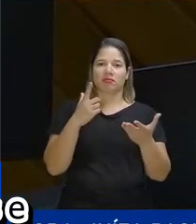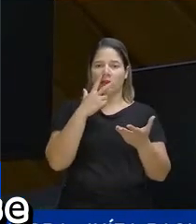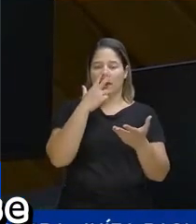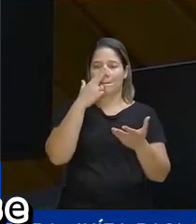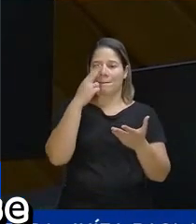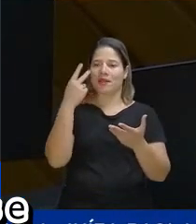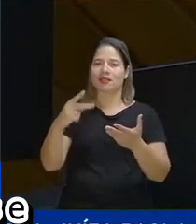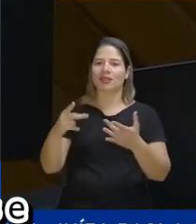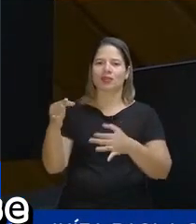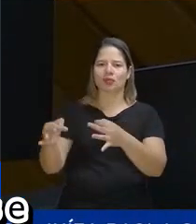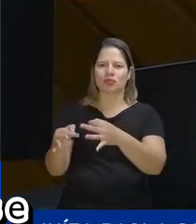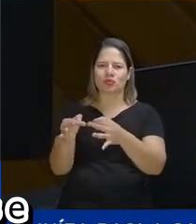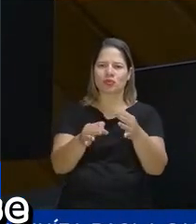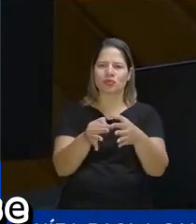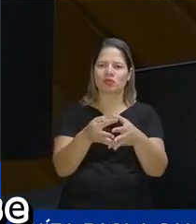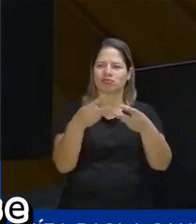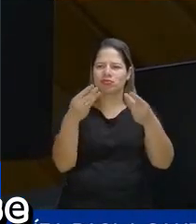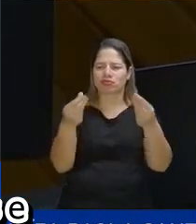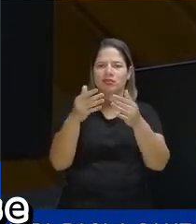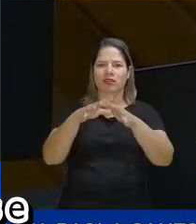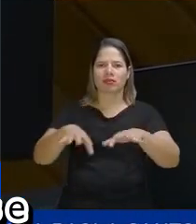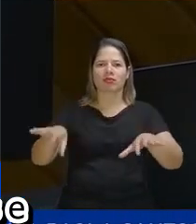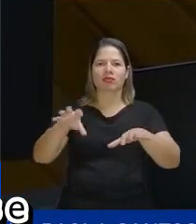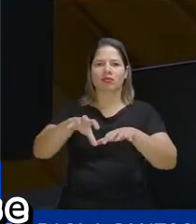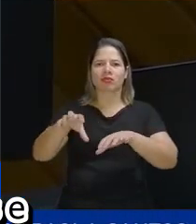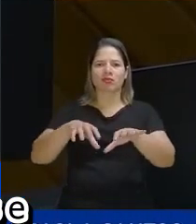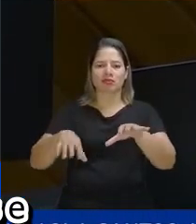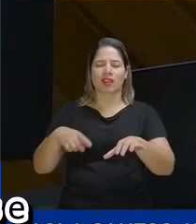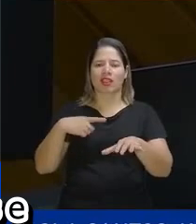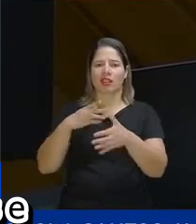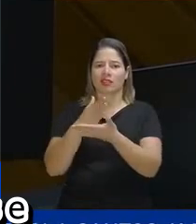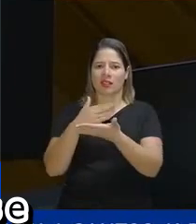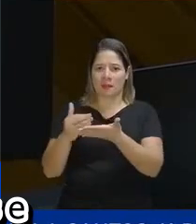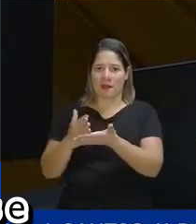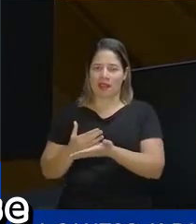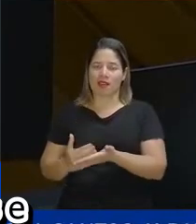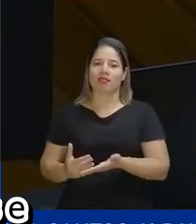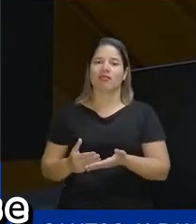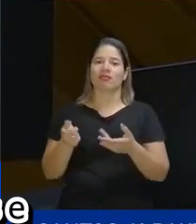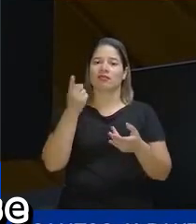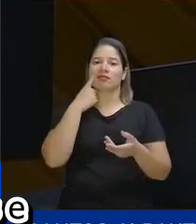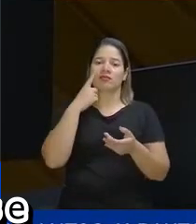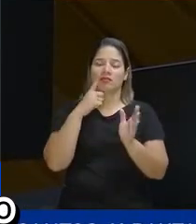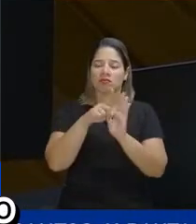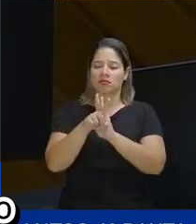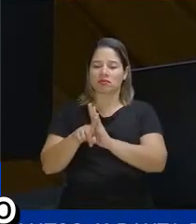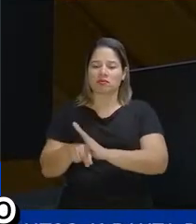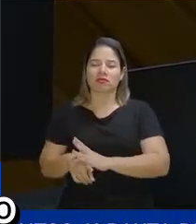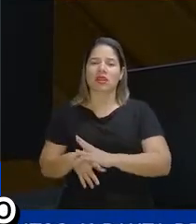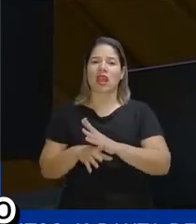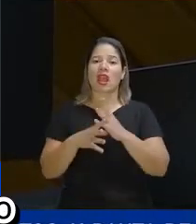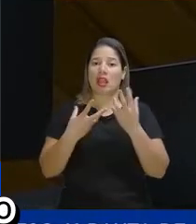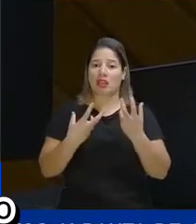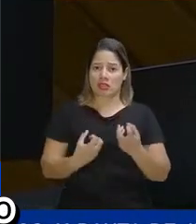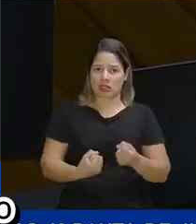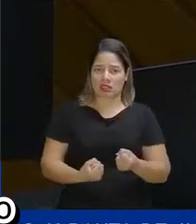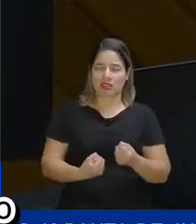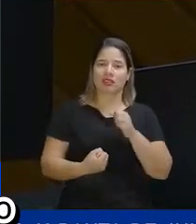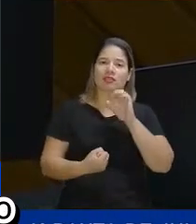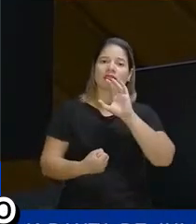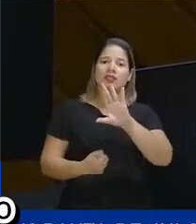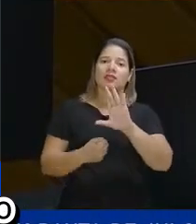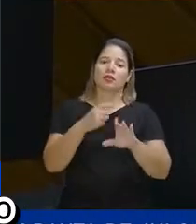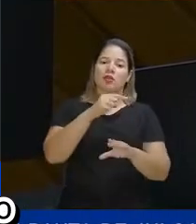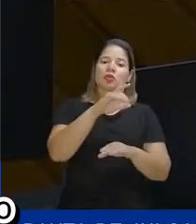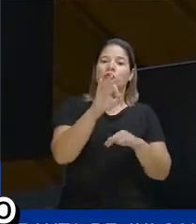coisa julgada, é necessário que as restrições e hipóteses excepcionais de aceitação da demanda sejam muito bem delineadas e respeitadas